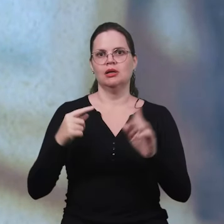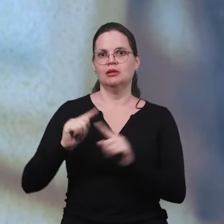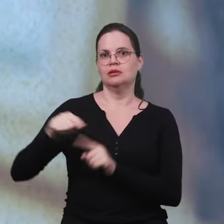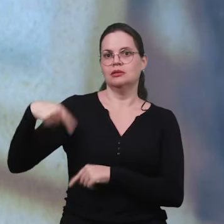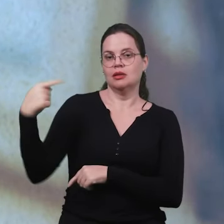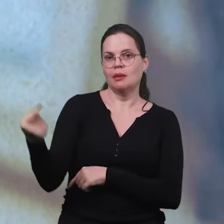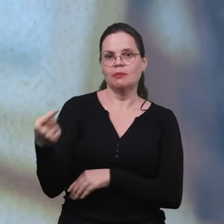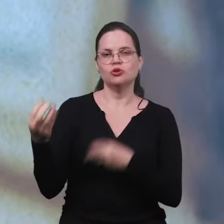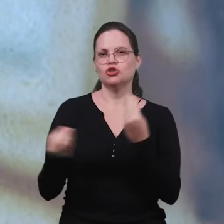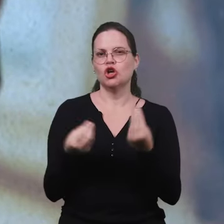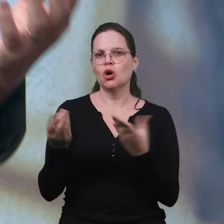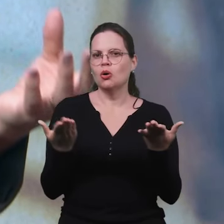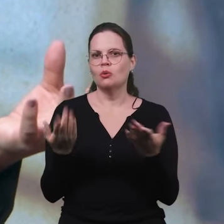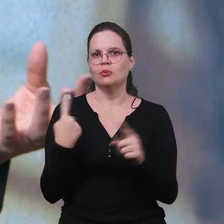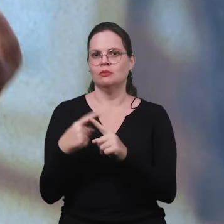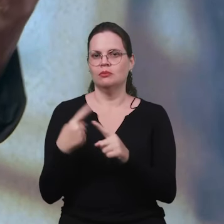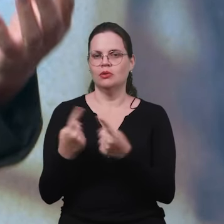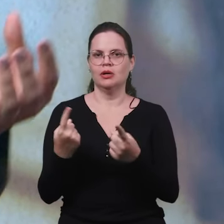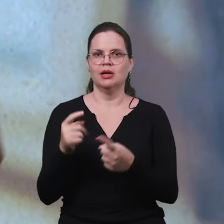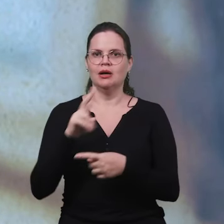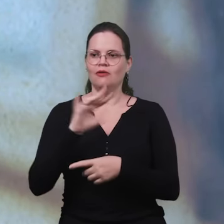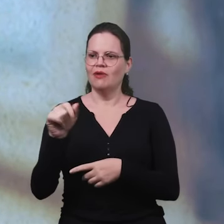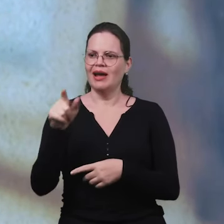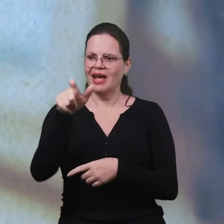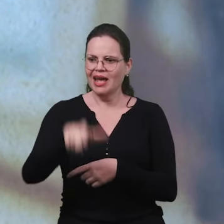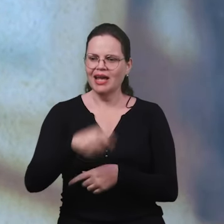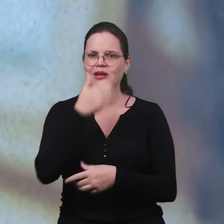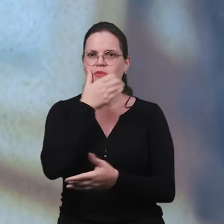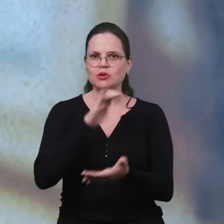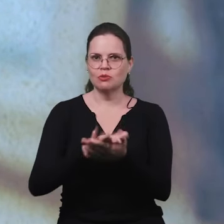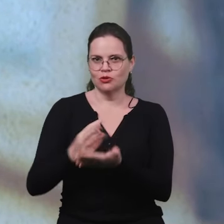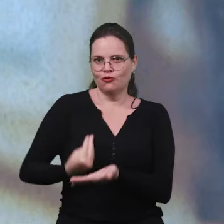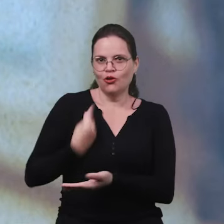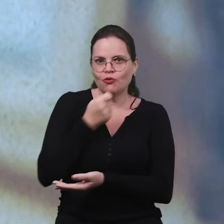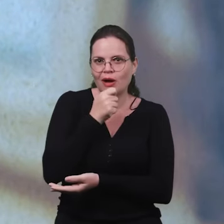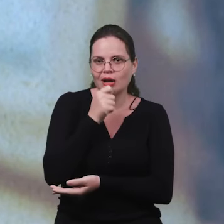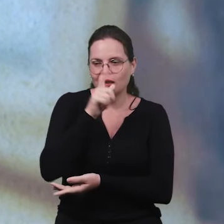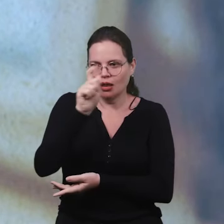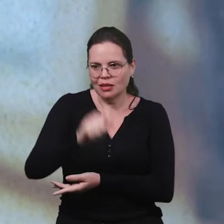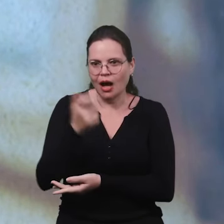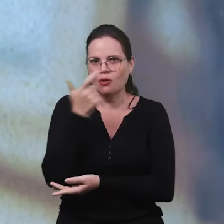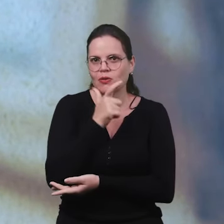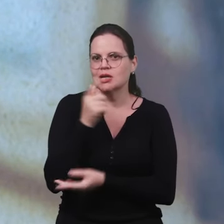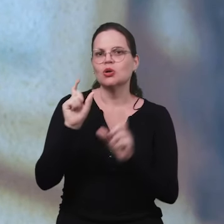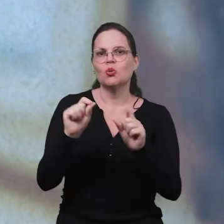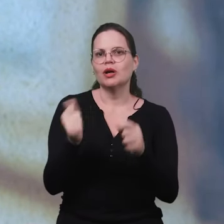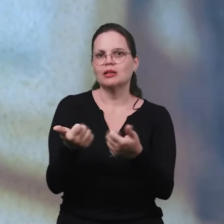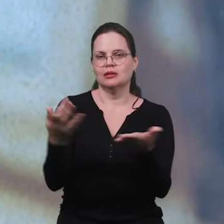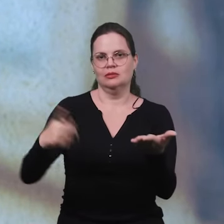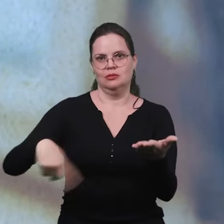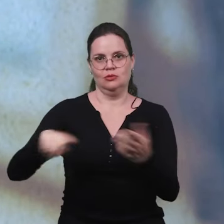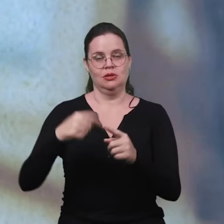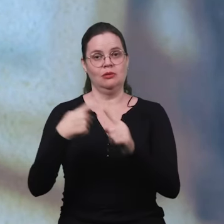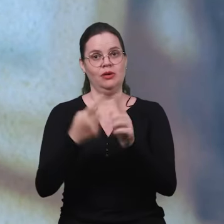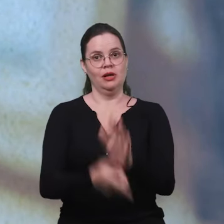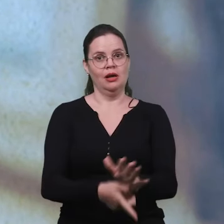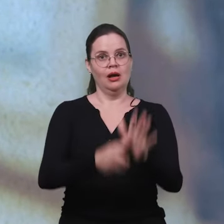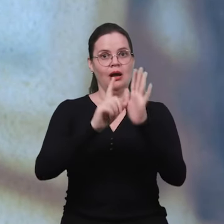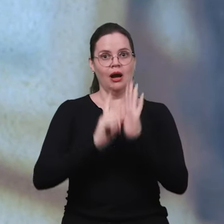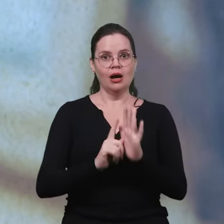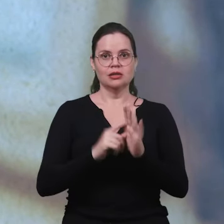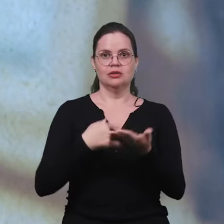como proteger meu patrimônio, como favorecer o meu cônjuge. Muitas vezes a gente vai fazer o quê? Primeiramente, antes de fazer um testamento,